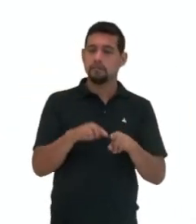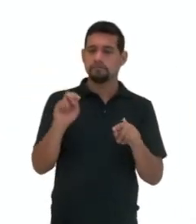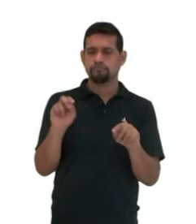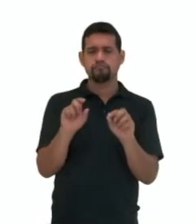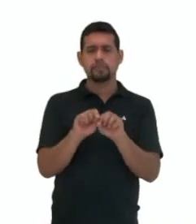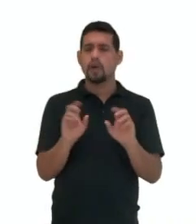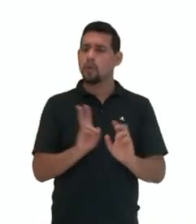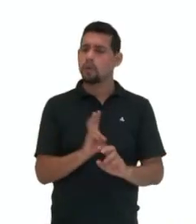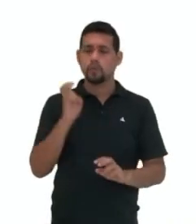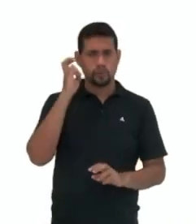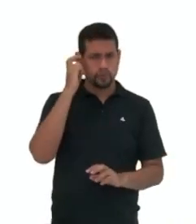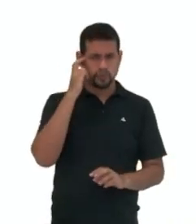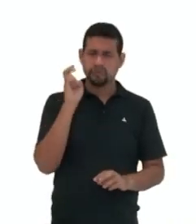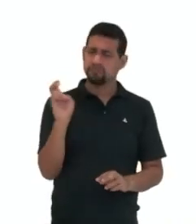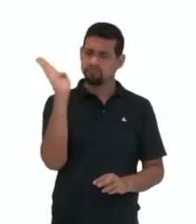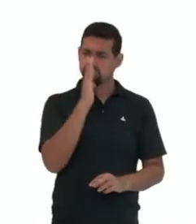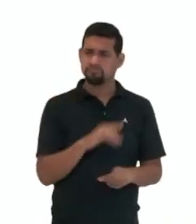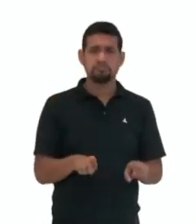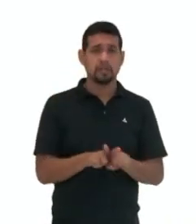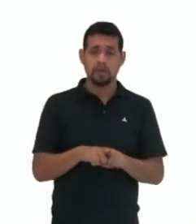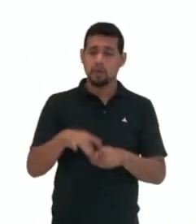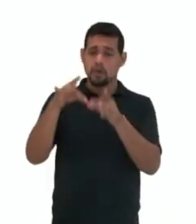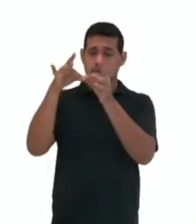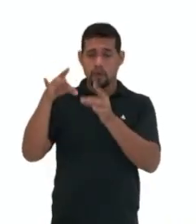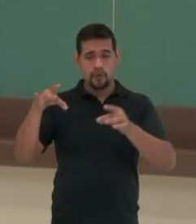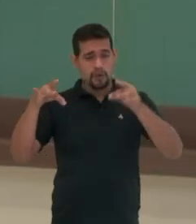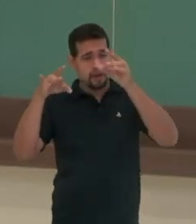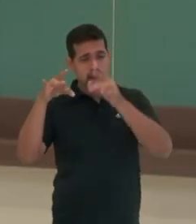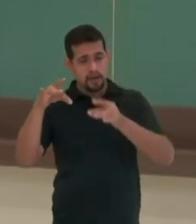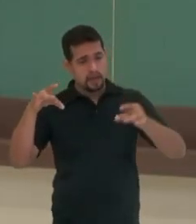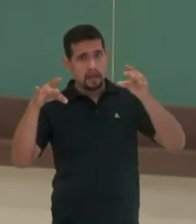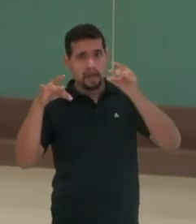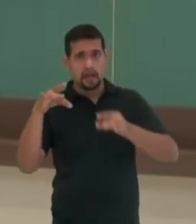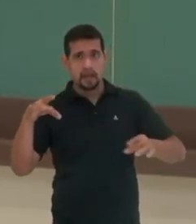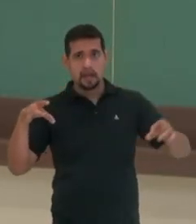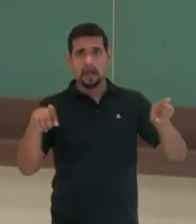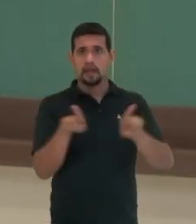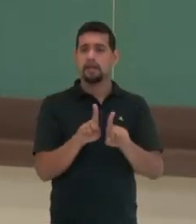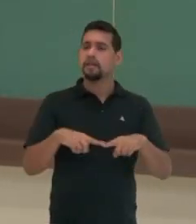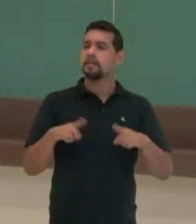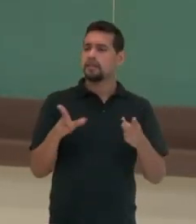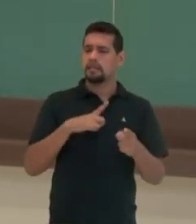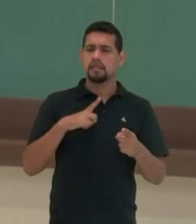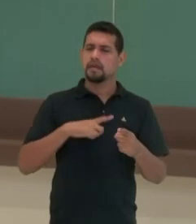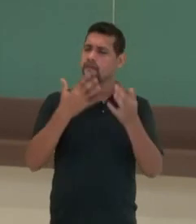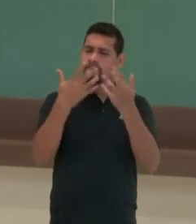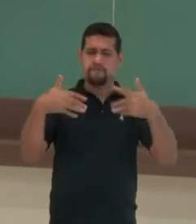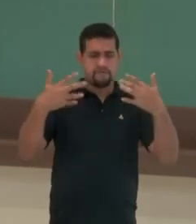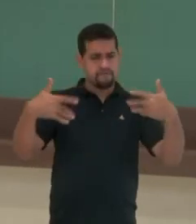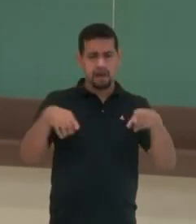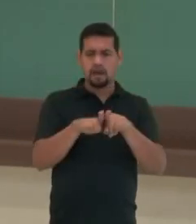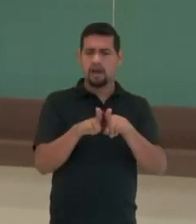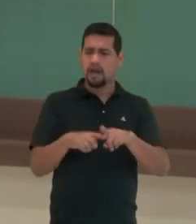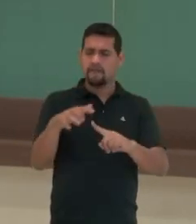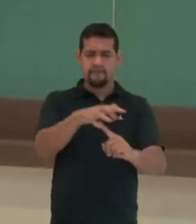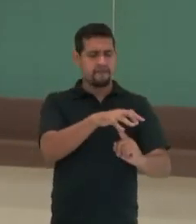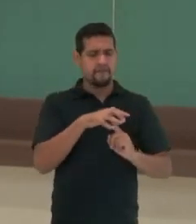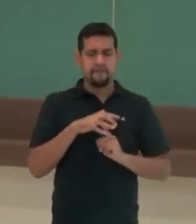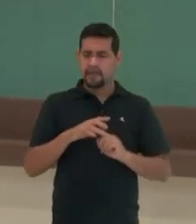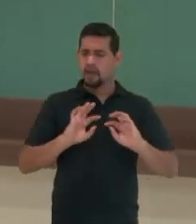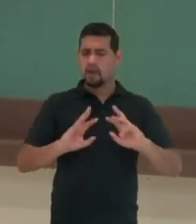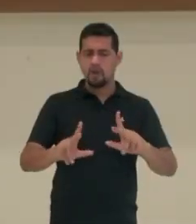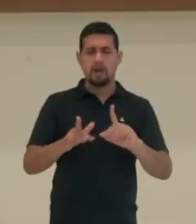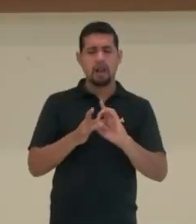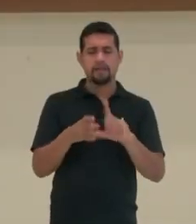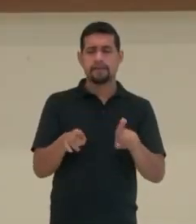populares da cultura popular brasileira. Então, cordel que é pendurado, né, nos cordéis, no varal, nas feiras e praças públicas,